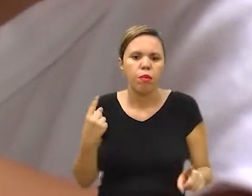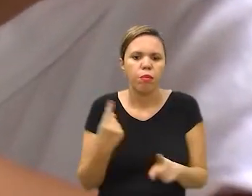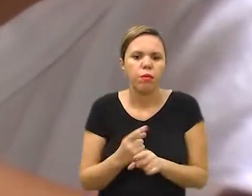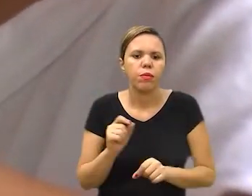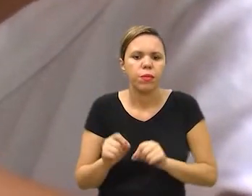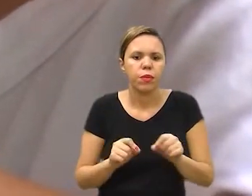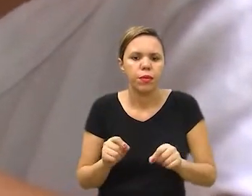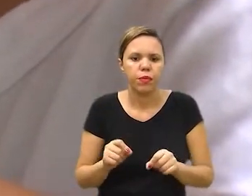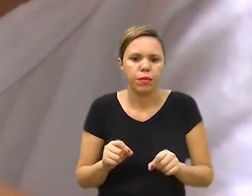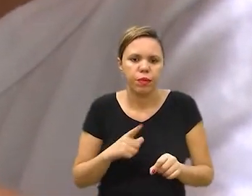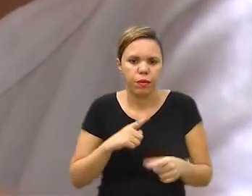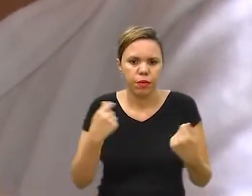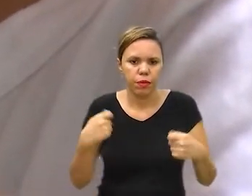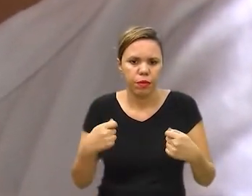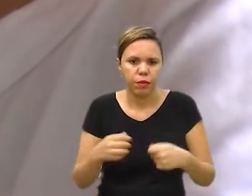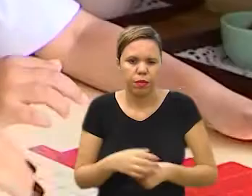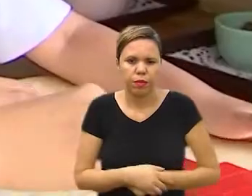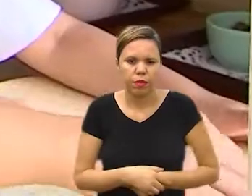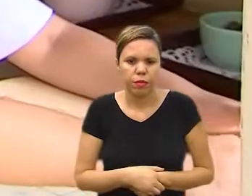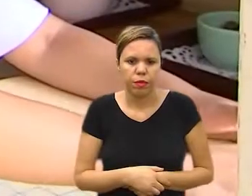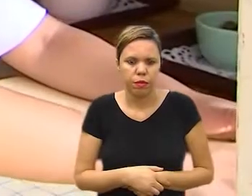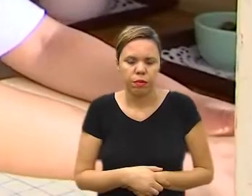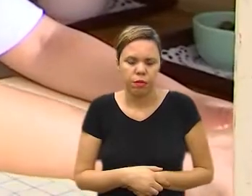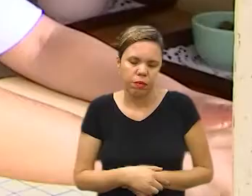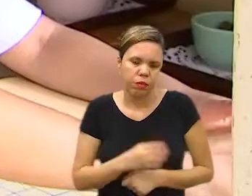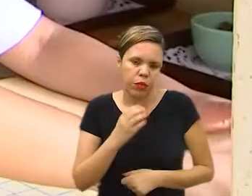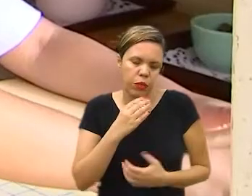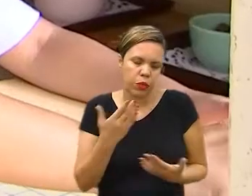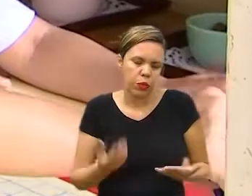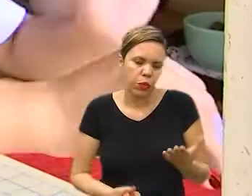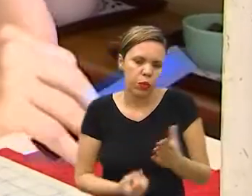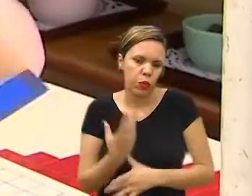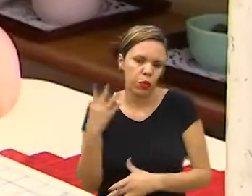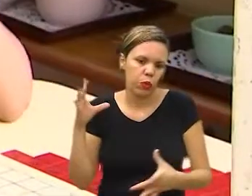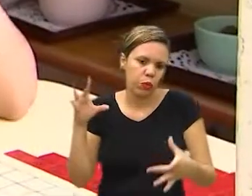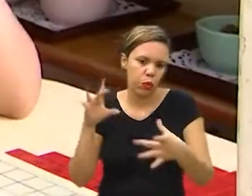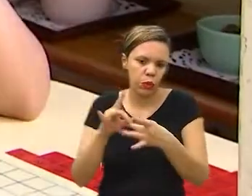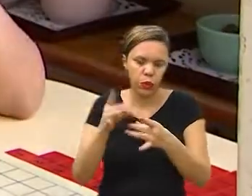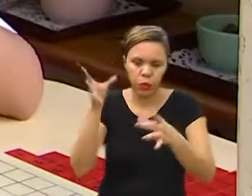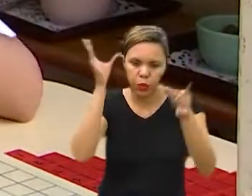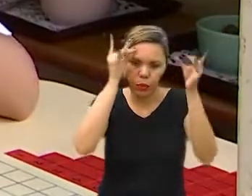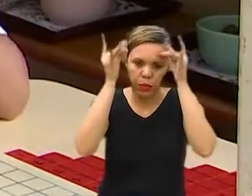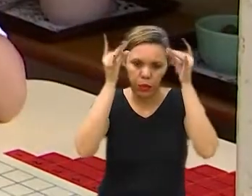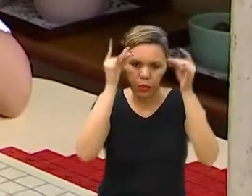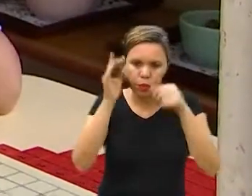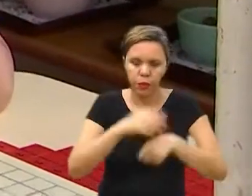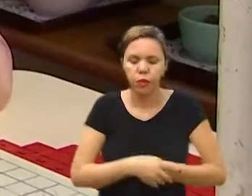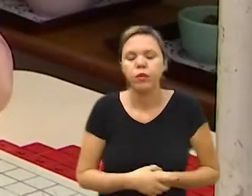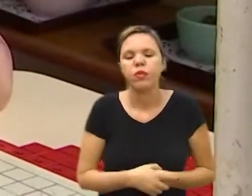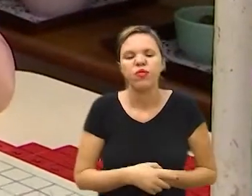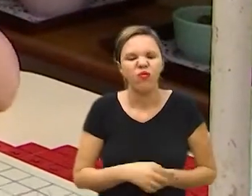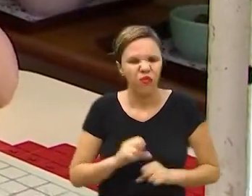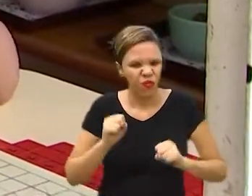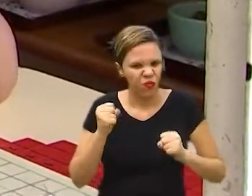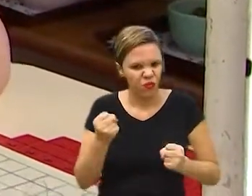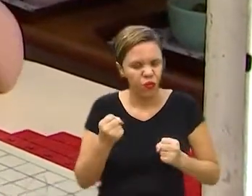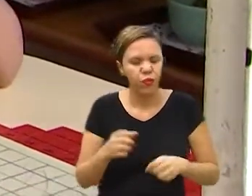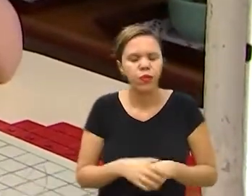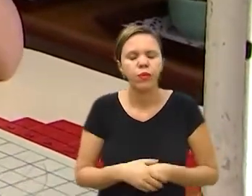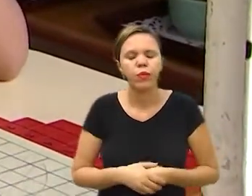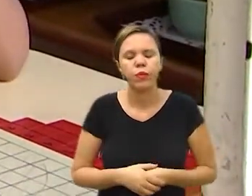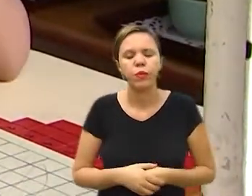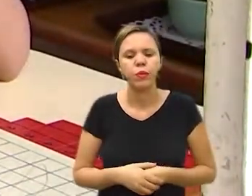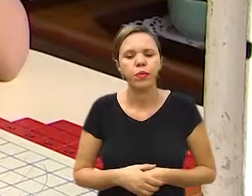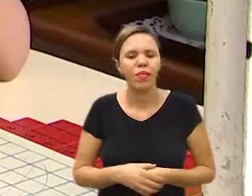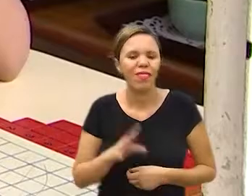que ele está precisando, tem essa urgência, então ele cria um vínculo sobre a aprendizagem muito forte, que aprender